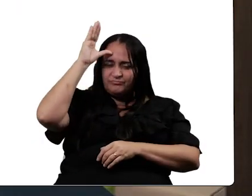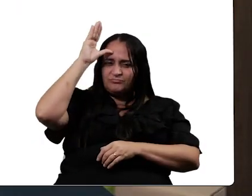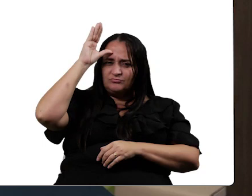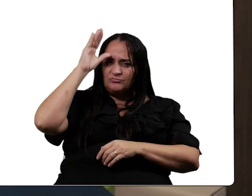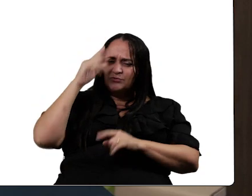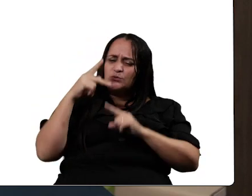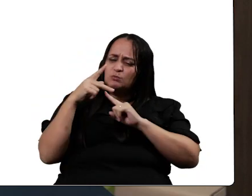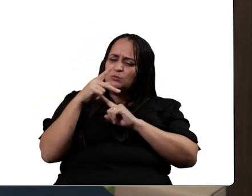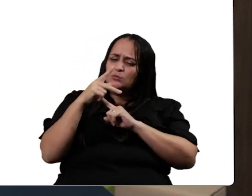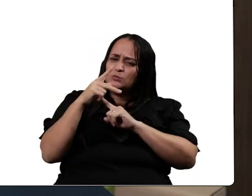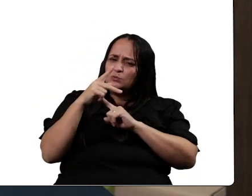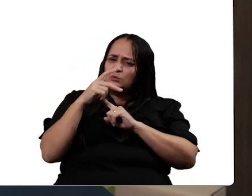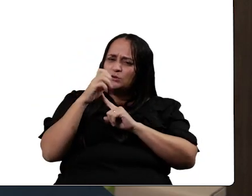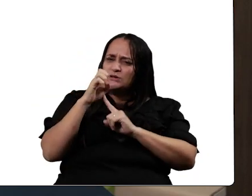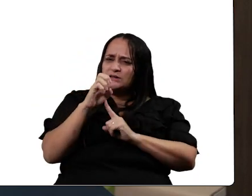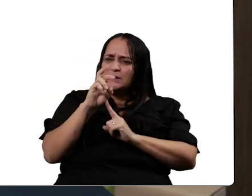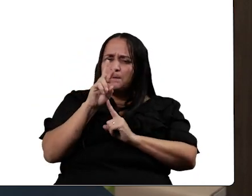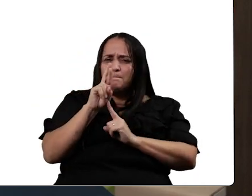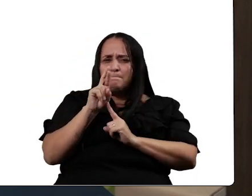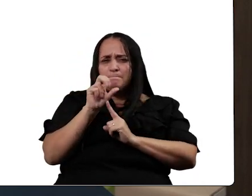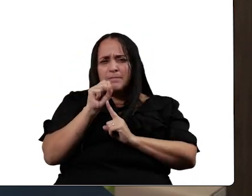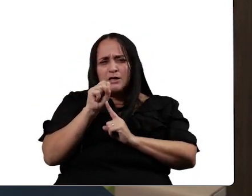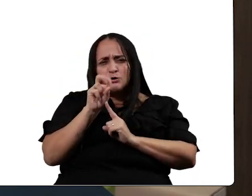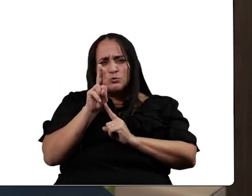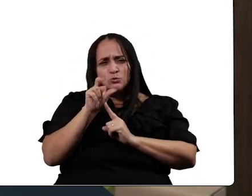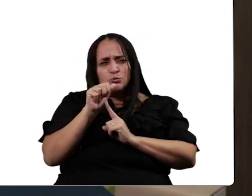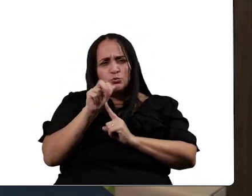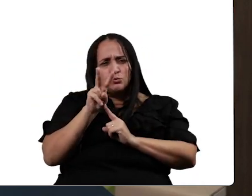aí, persuasivo e